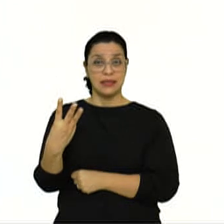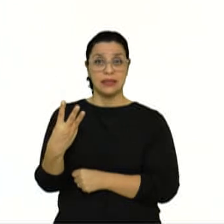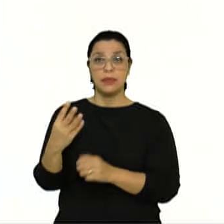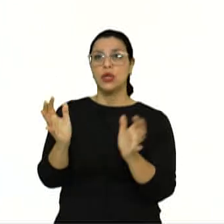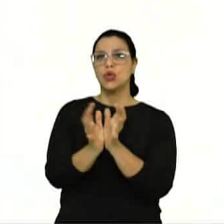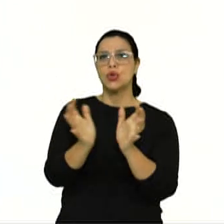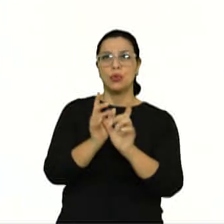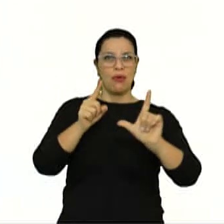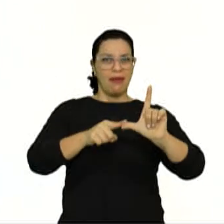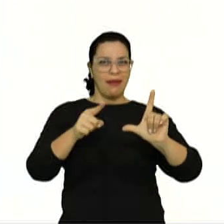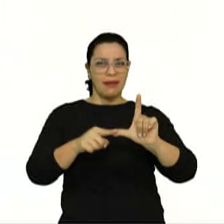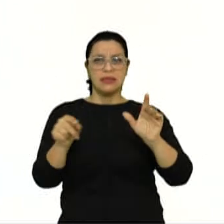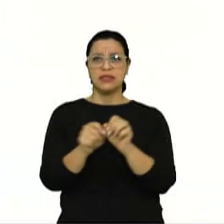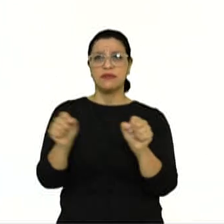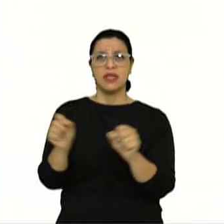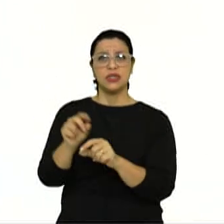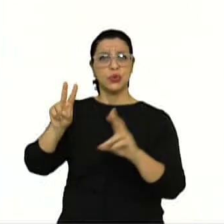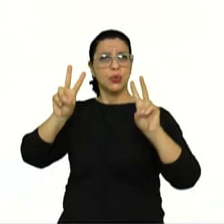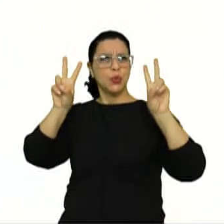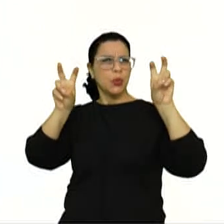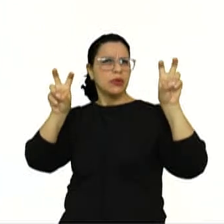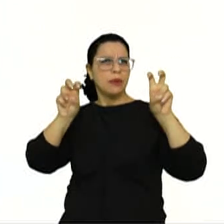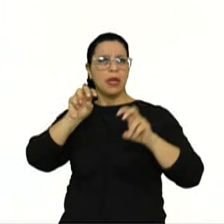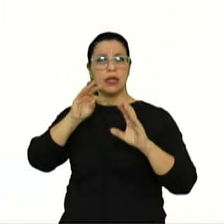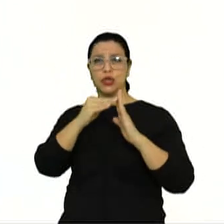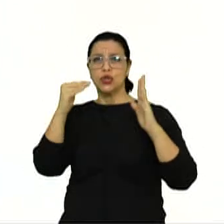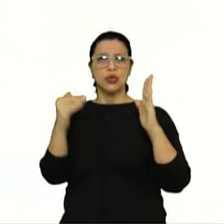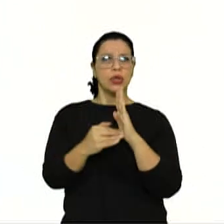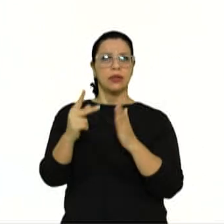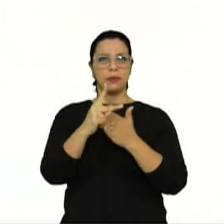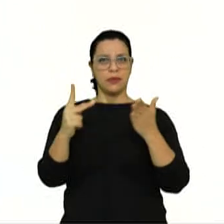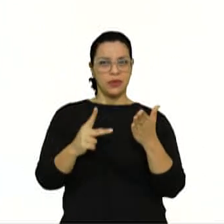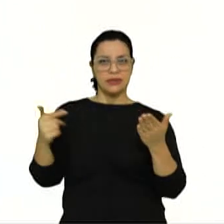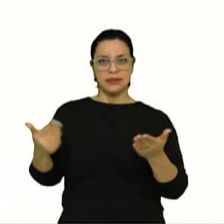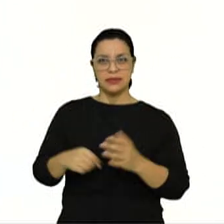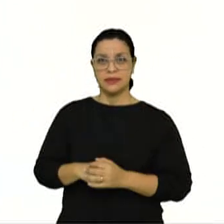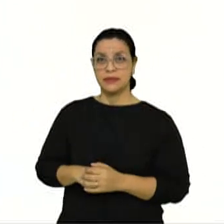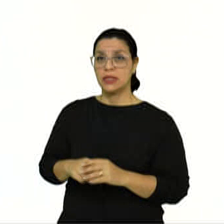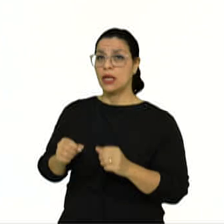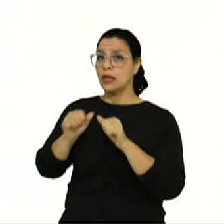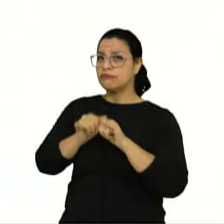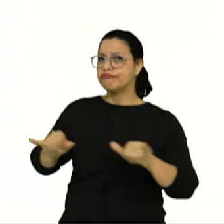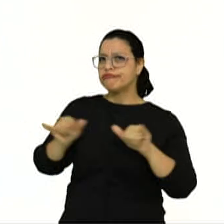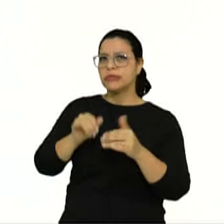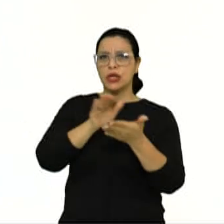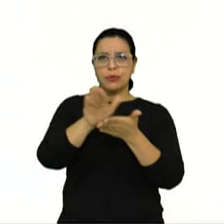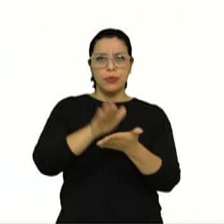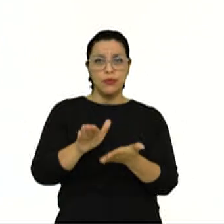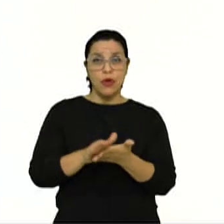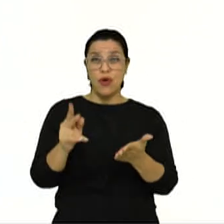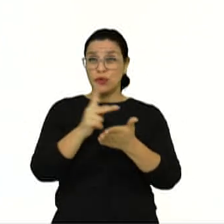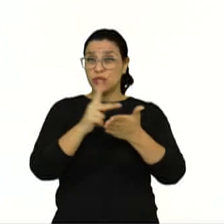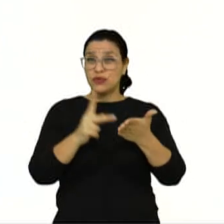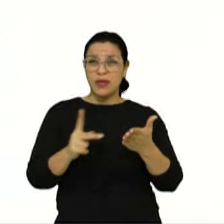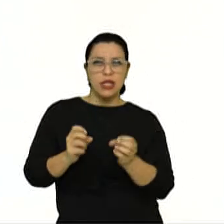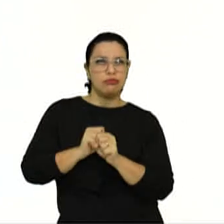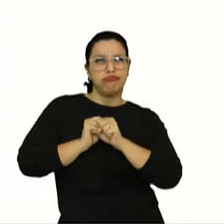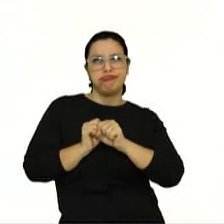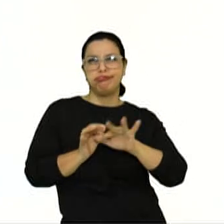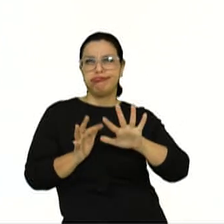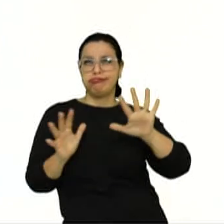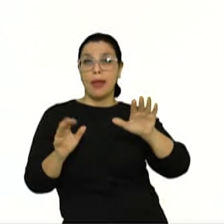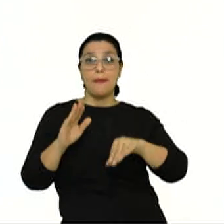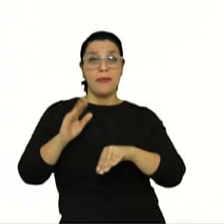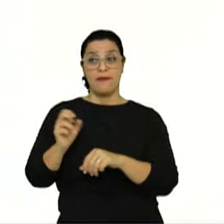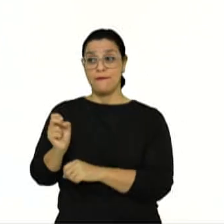Companhia das Letras e recebeu o título Toda a Poesia. E a partir dessa reedição, os seus versos viralizaram,